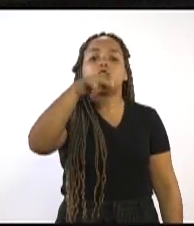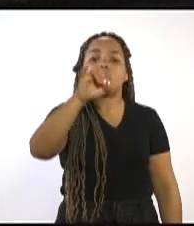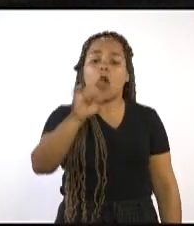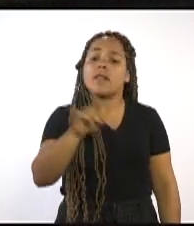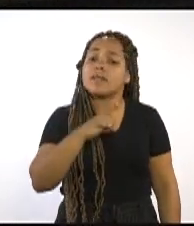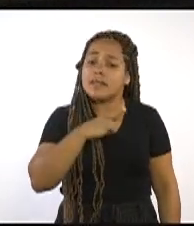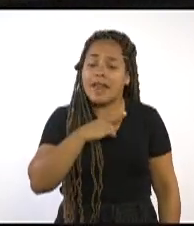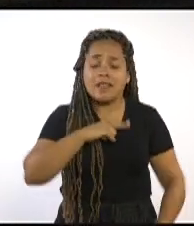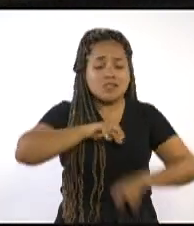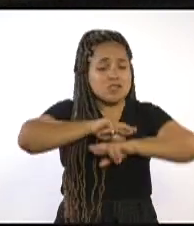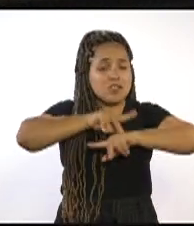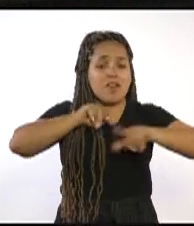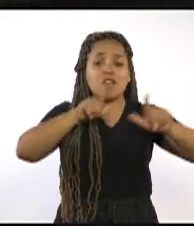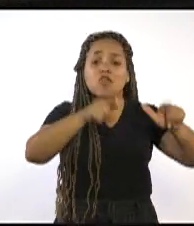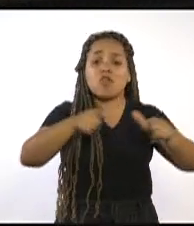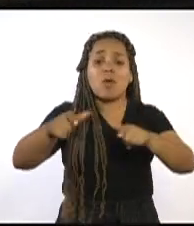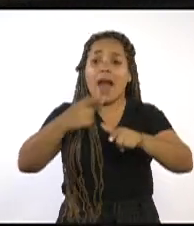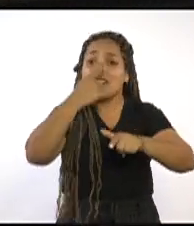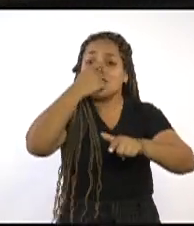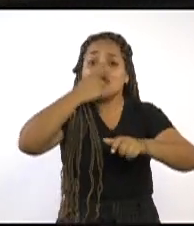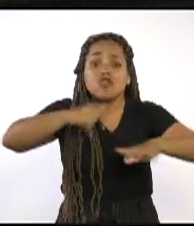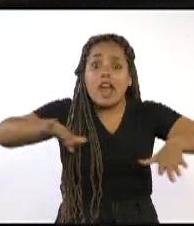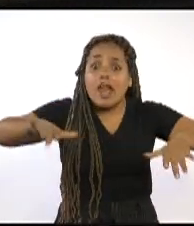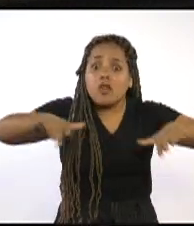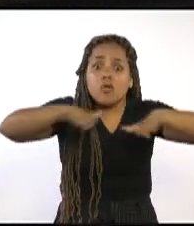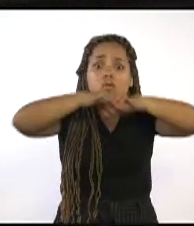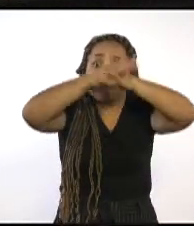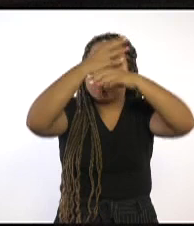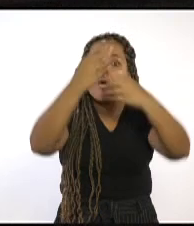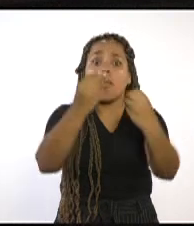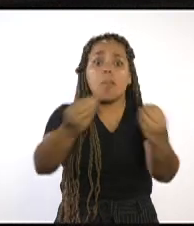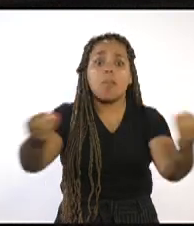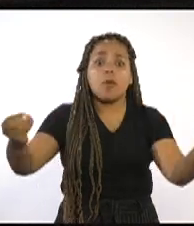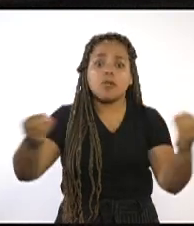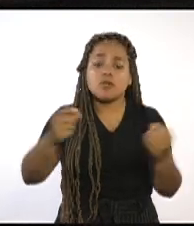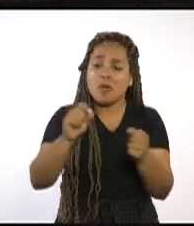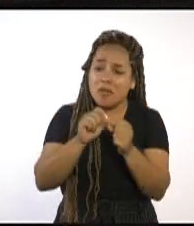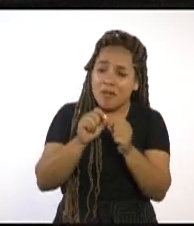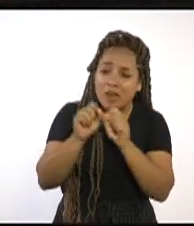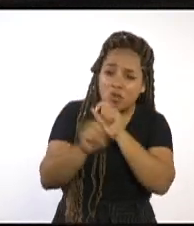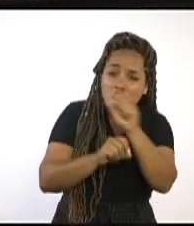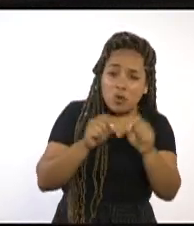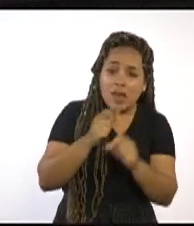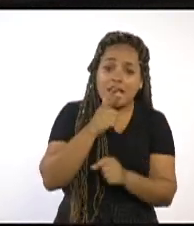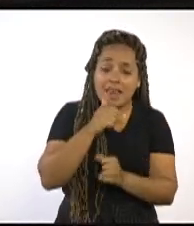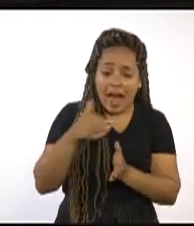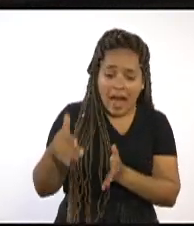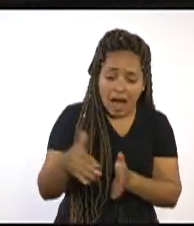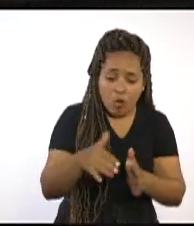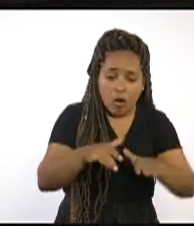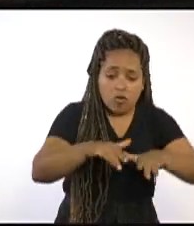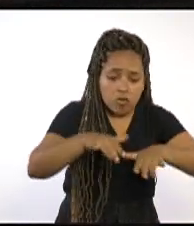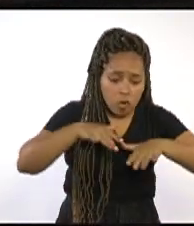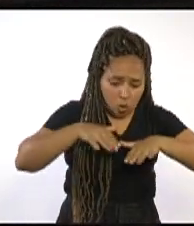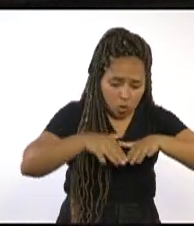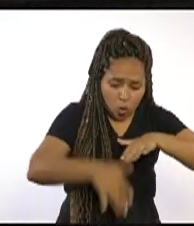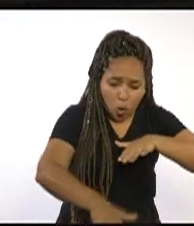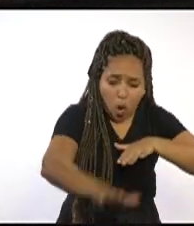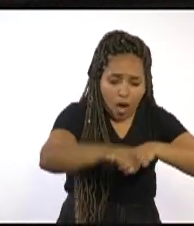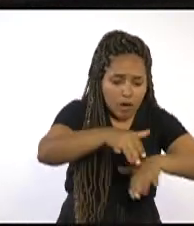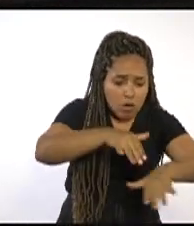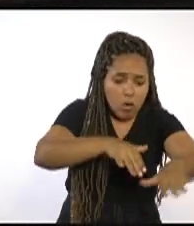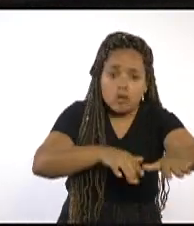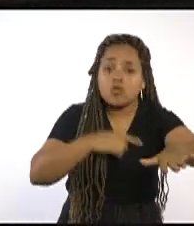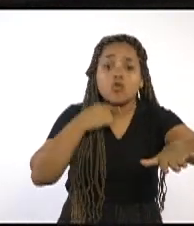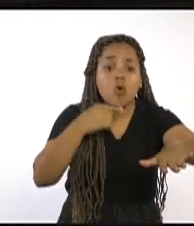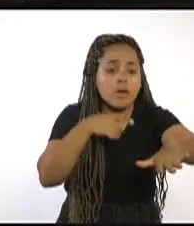de estrangulamento, diversas rolhas que faz com que esse rio não flua. E isso é novidade?